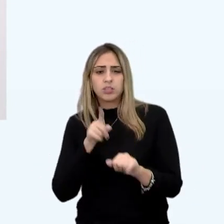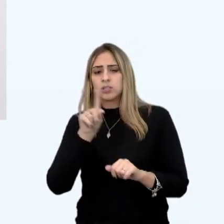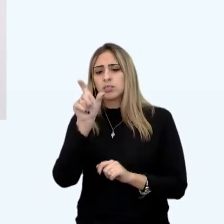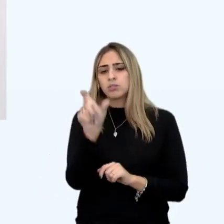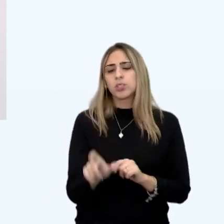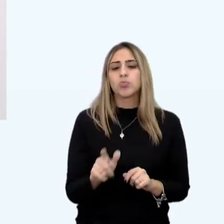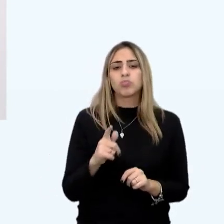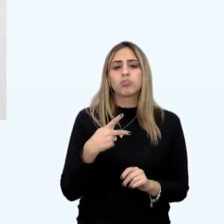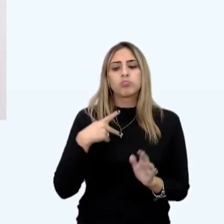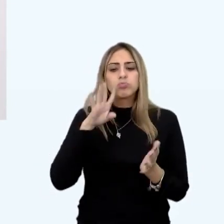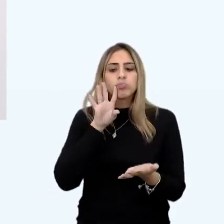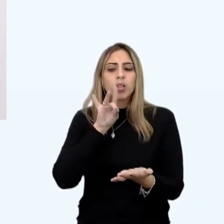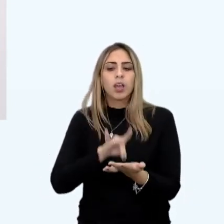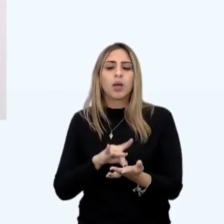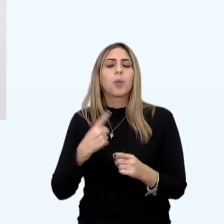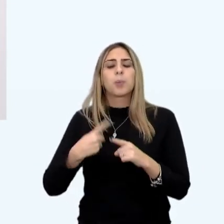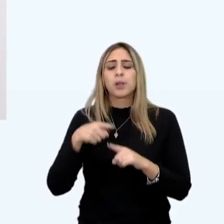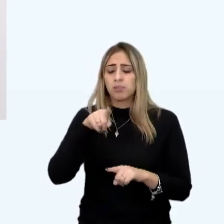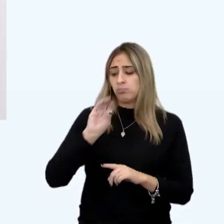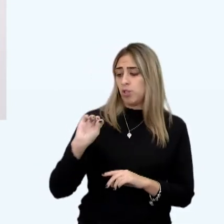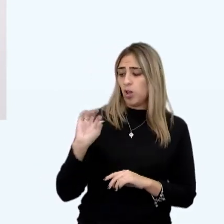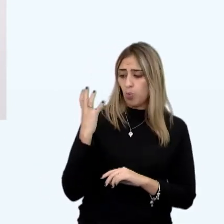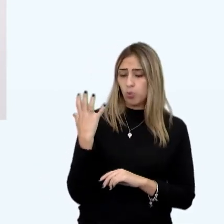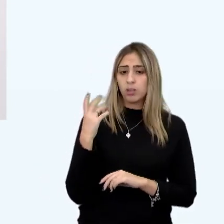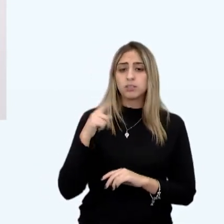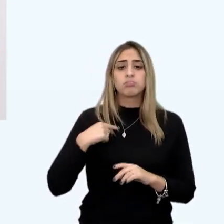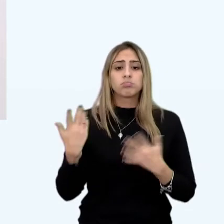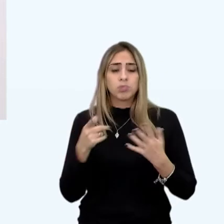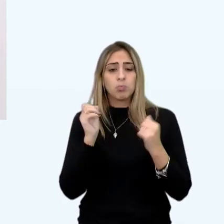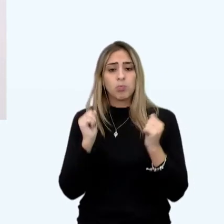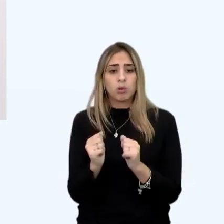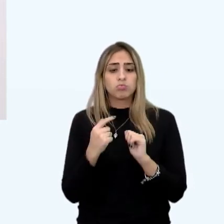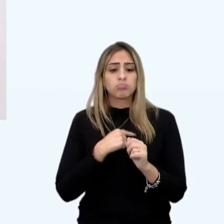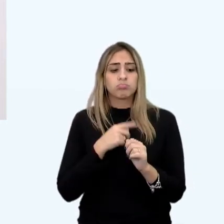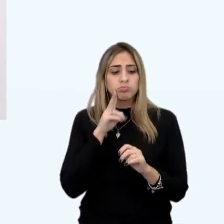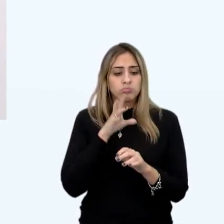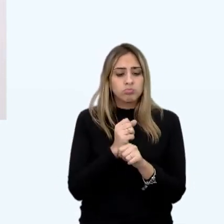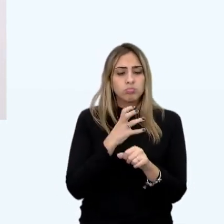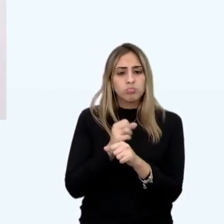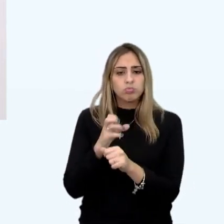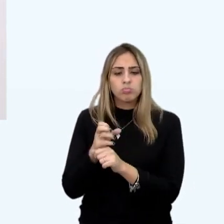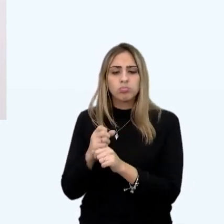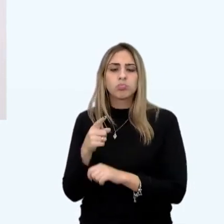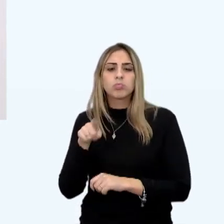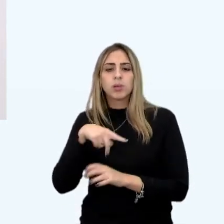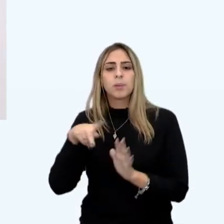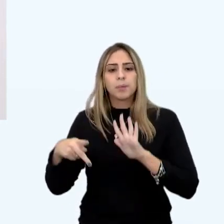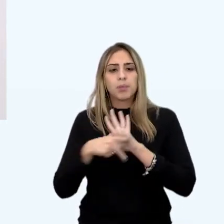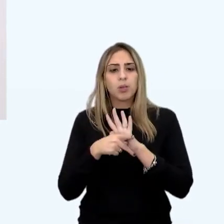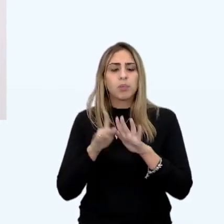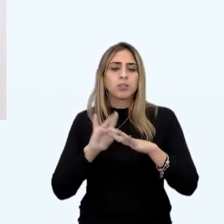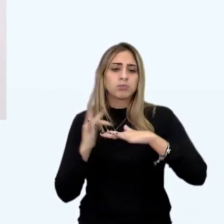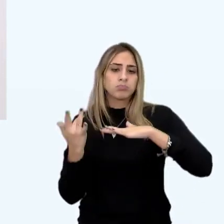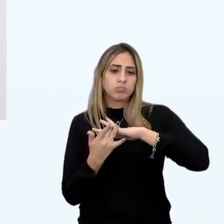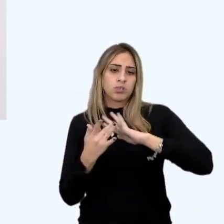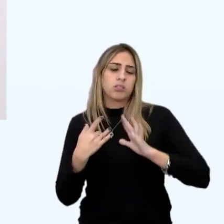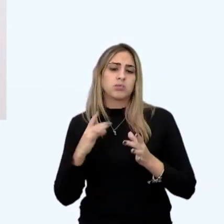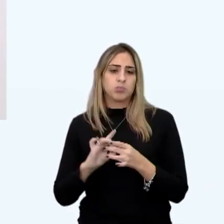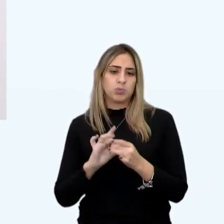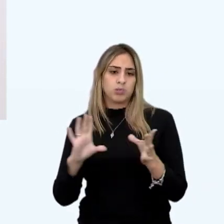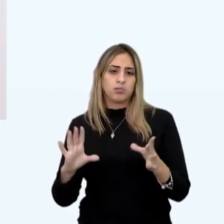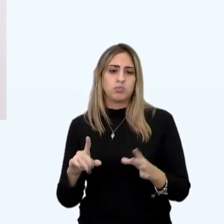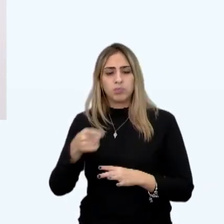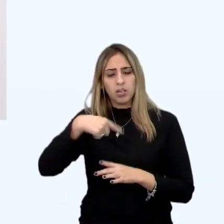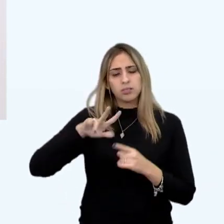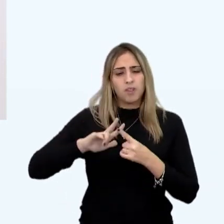seus públicos reais. Para que isso não aconteça, você pode contar com as ferramentas que as próprias redes sociais disponibilizam.